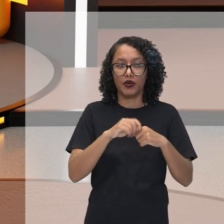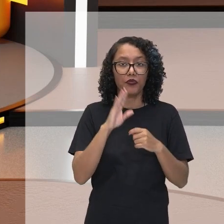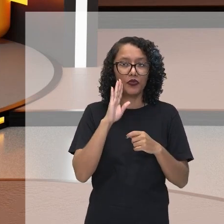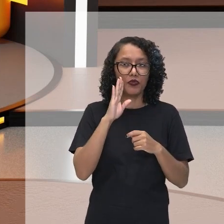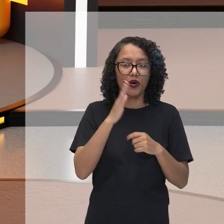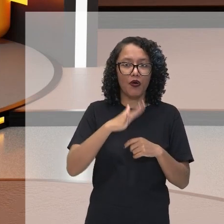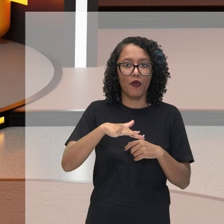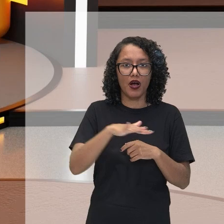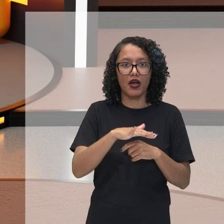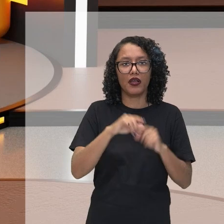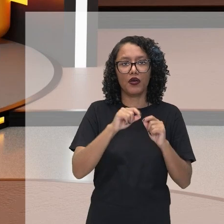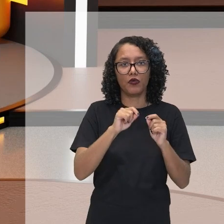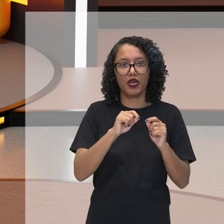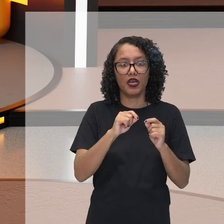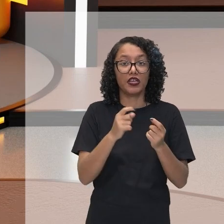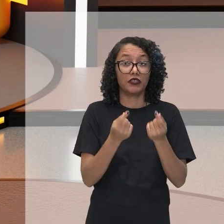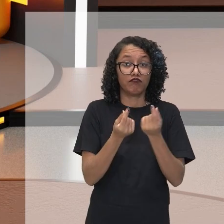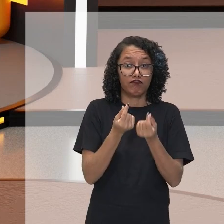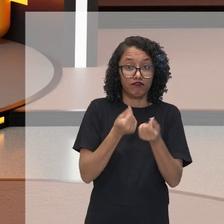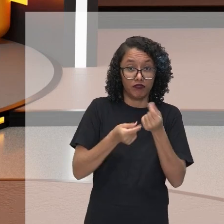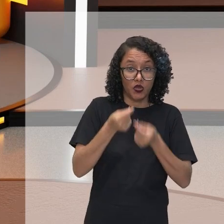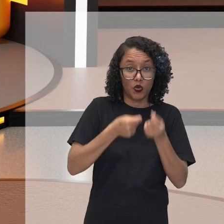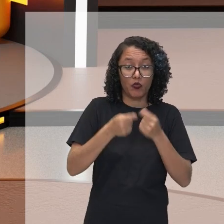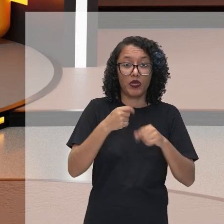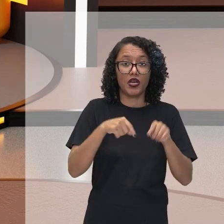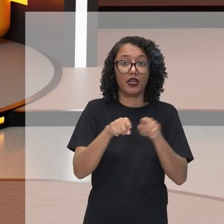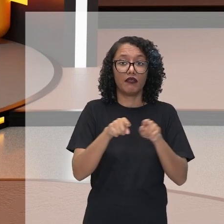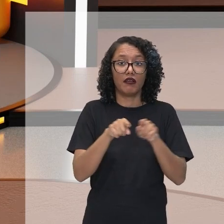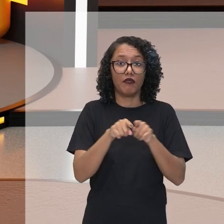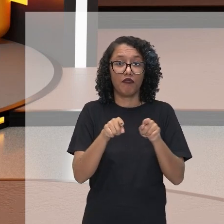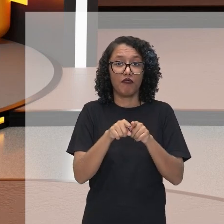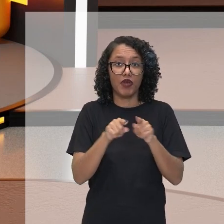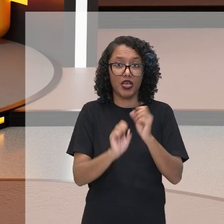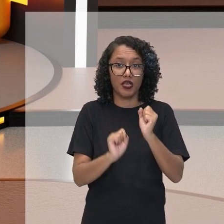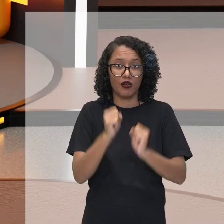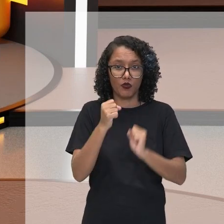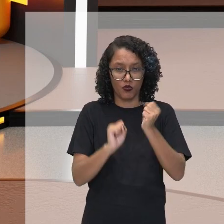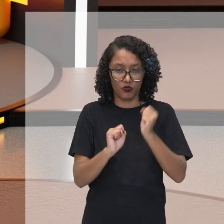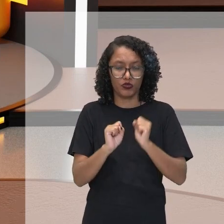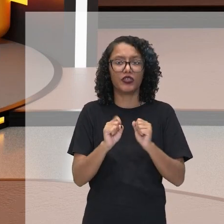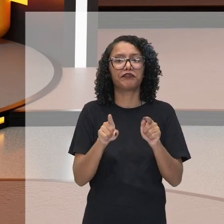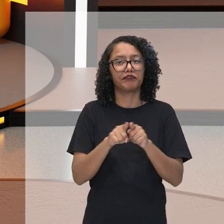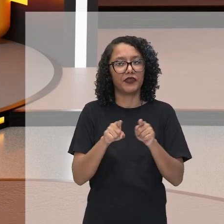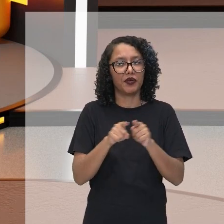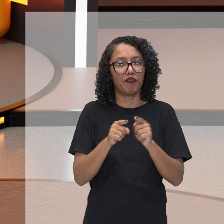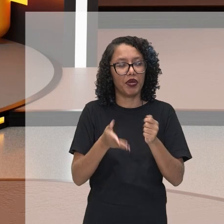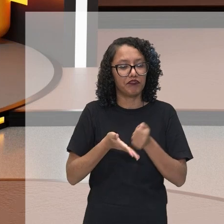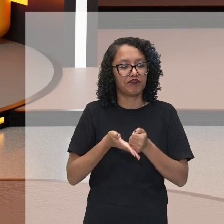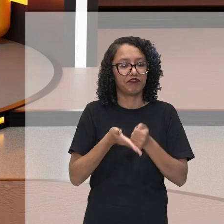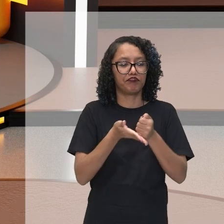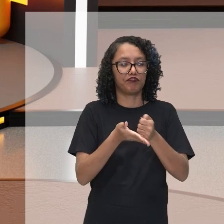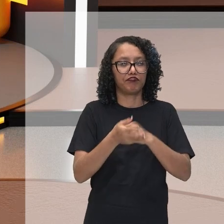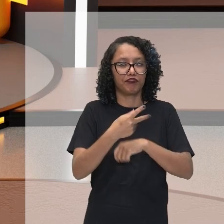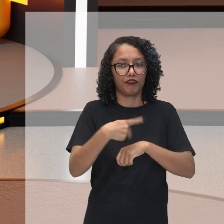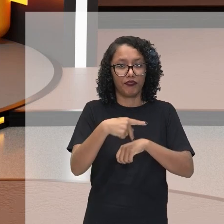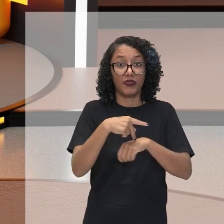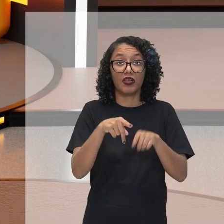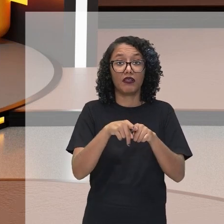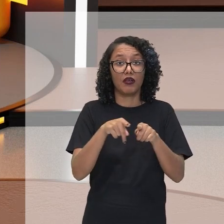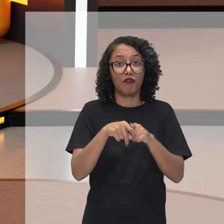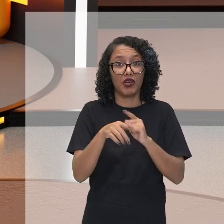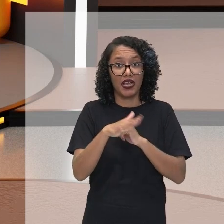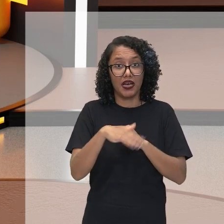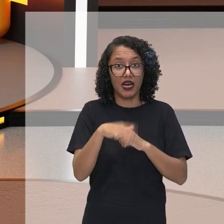de indústrias, tá? Então, isso realmente acabou ajudando bastante, principalmente aí em sua alta tecnologia, que